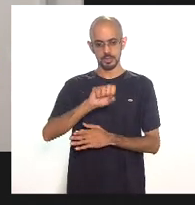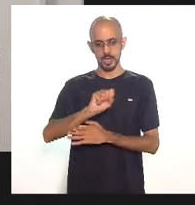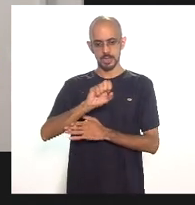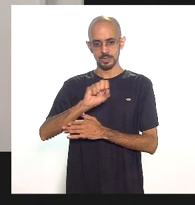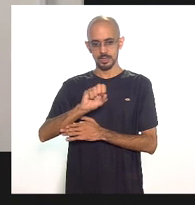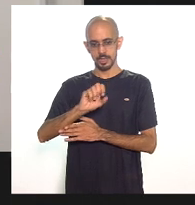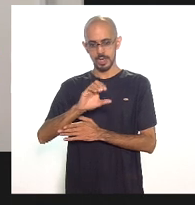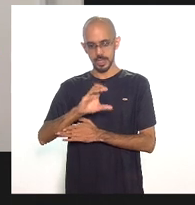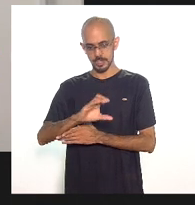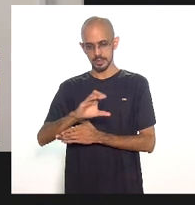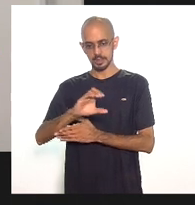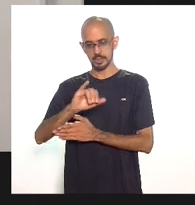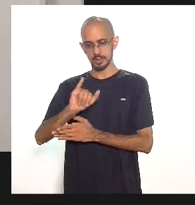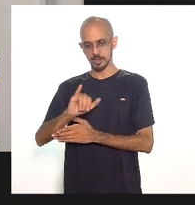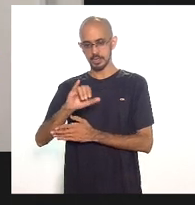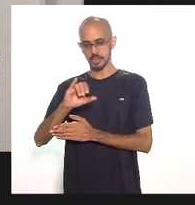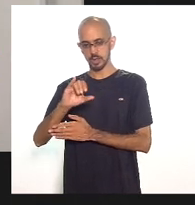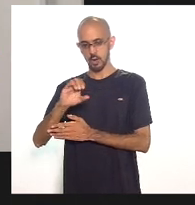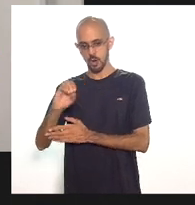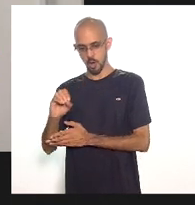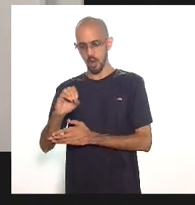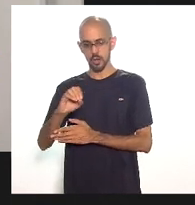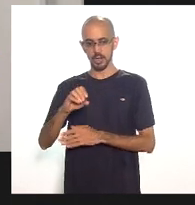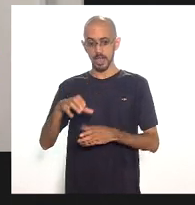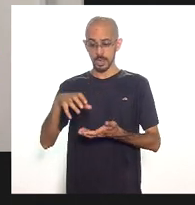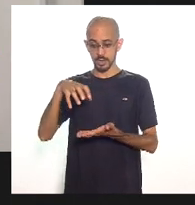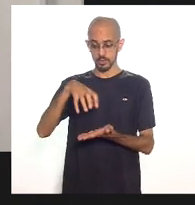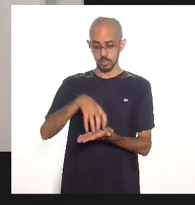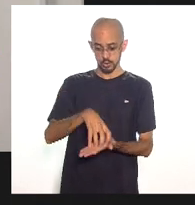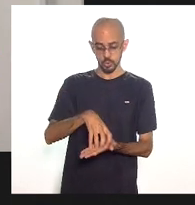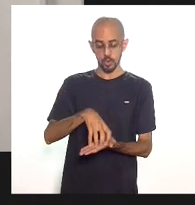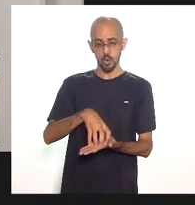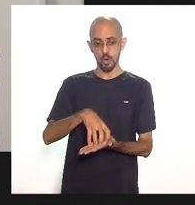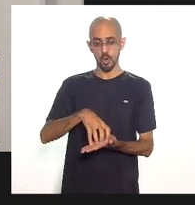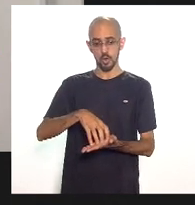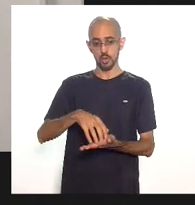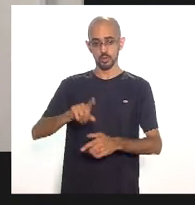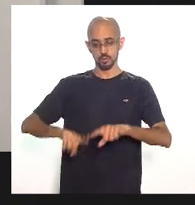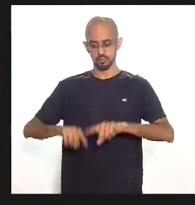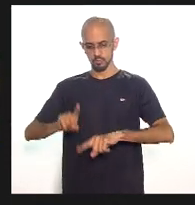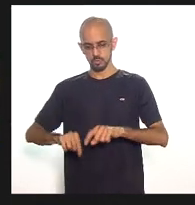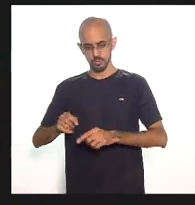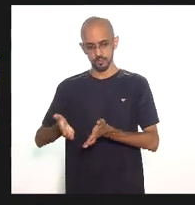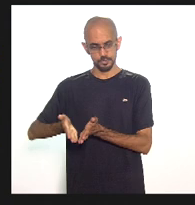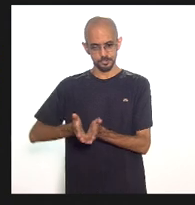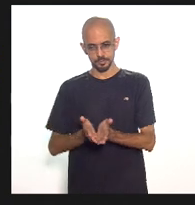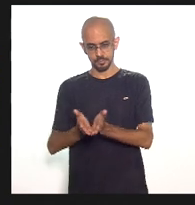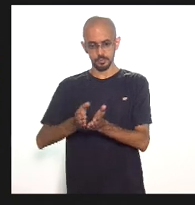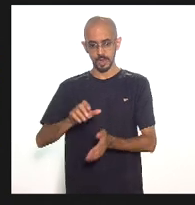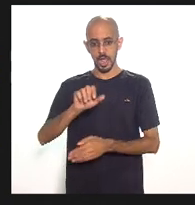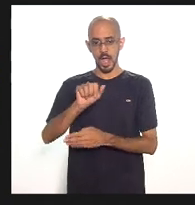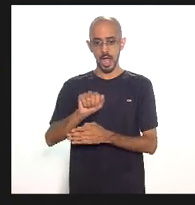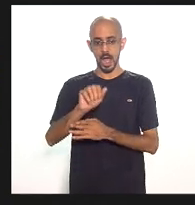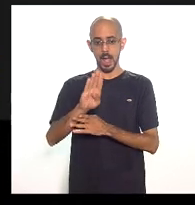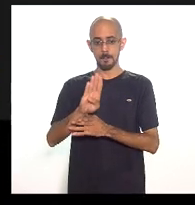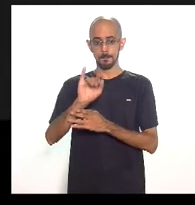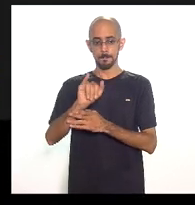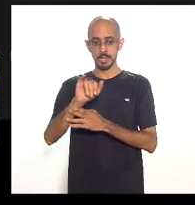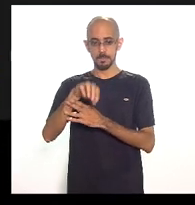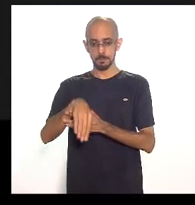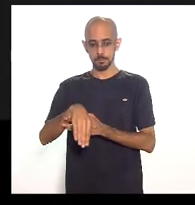CSENO, que é Câmara Setorial de Equipamentos Navais, Offshore e Onshore, da ABIMAC,